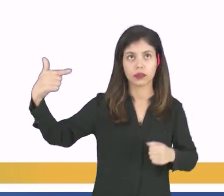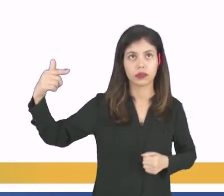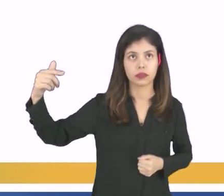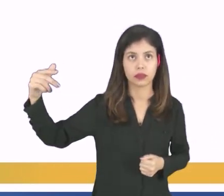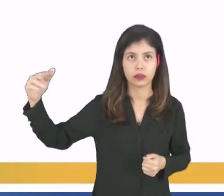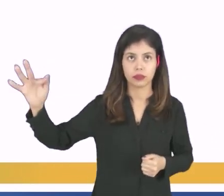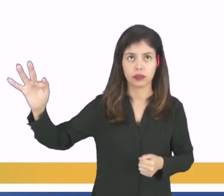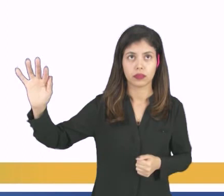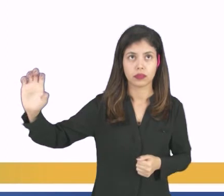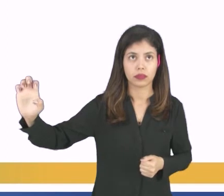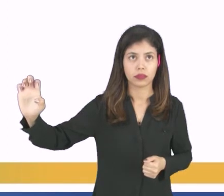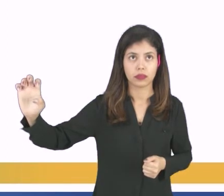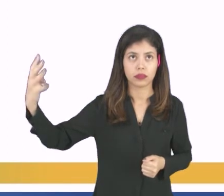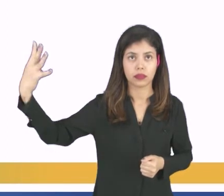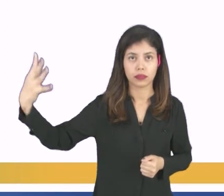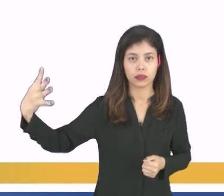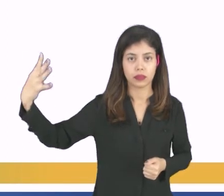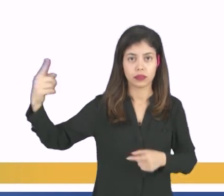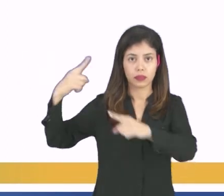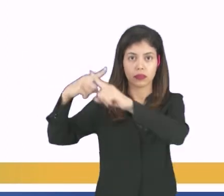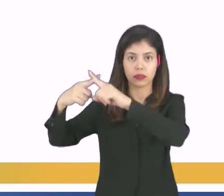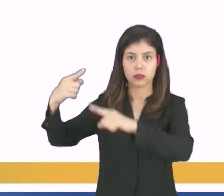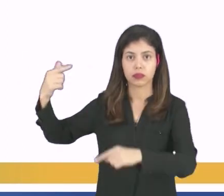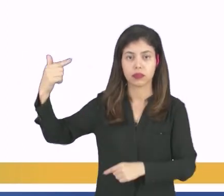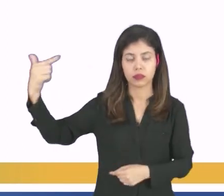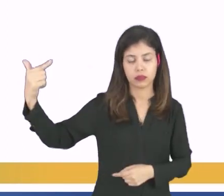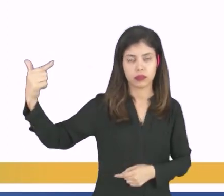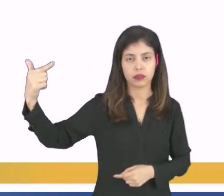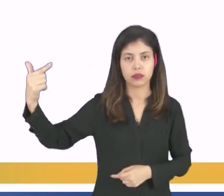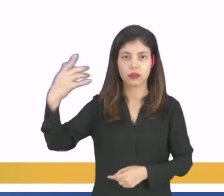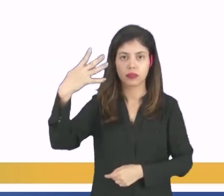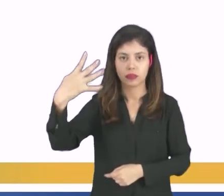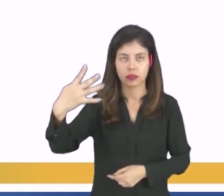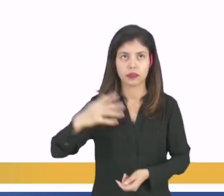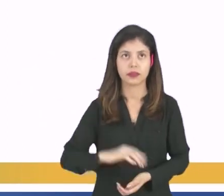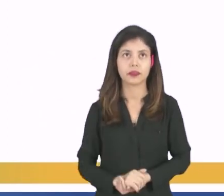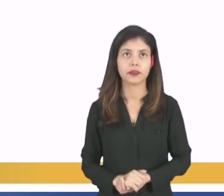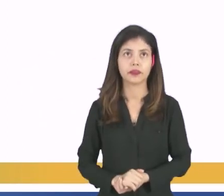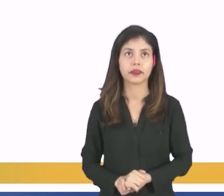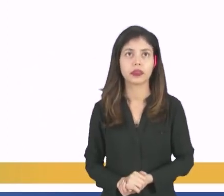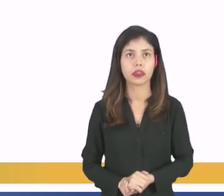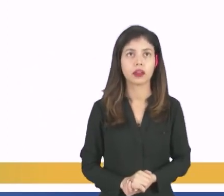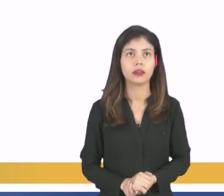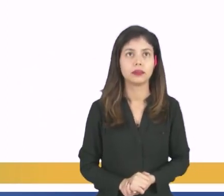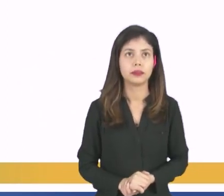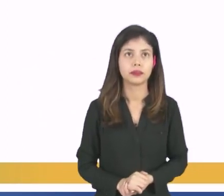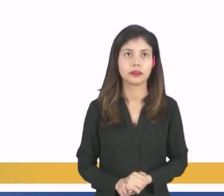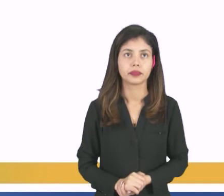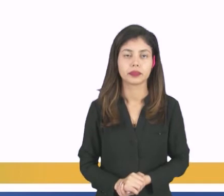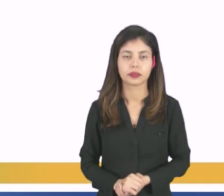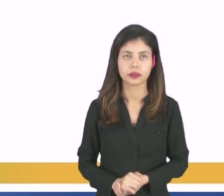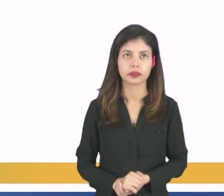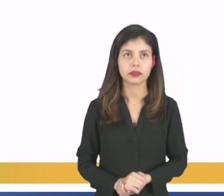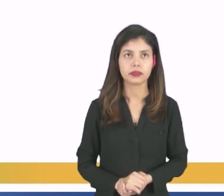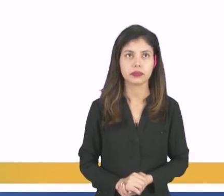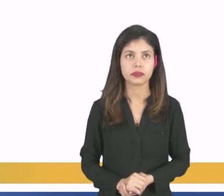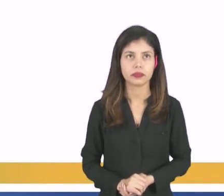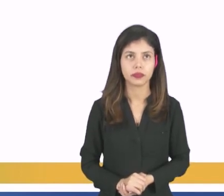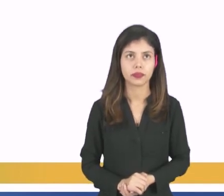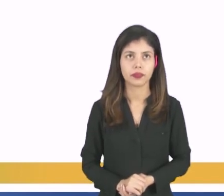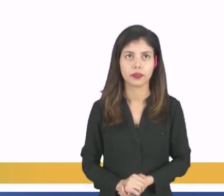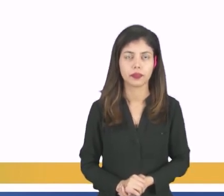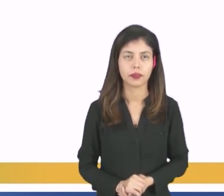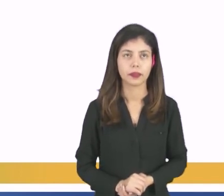reagente. No produto, nós temos 4, porque tem um coeficiente, 2 vezes 2, 4. Então, essa equação ela também não está